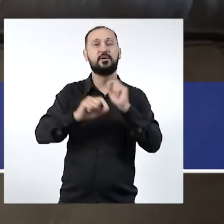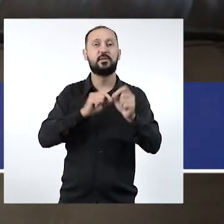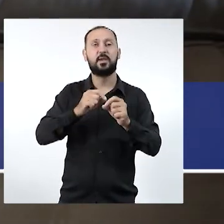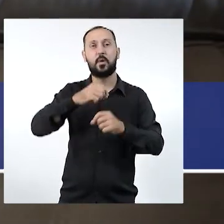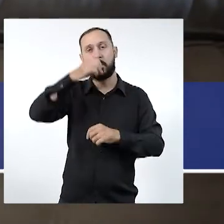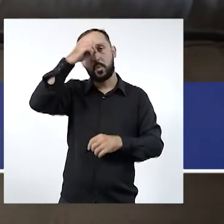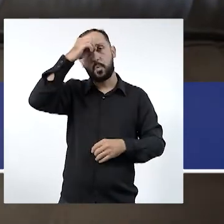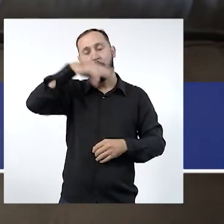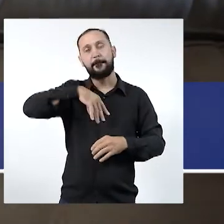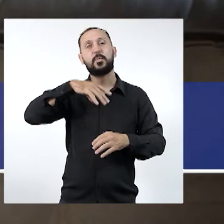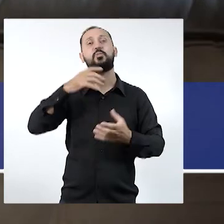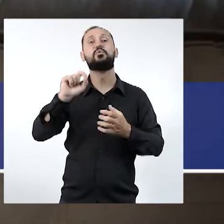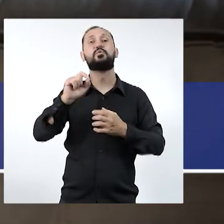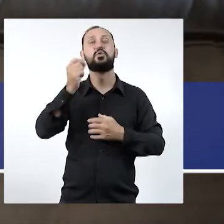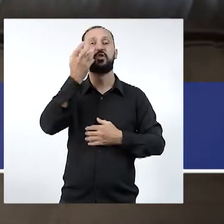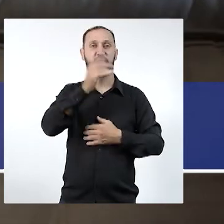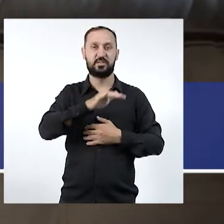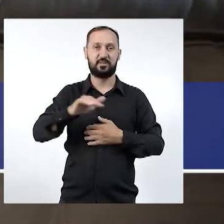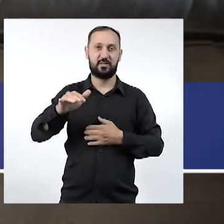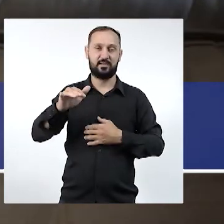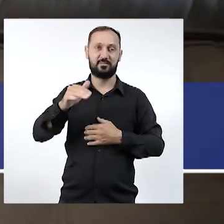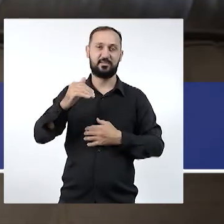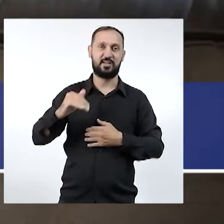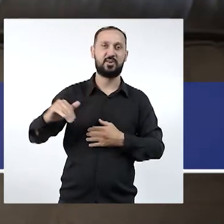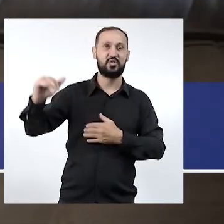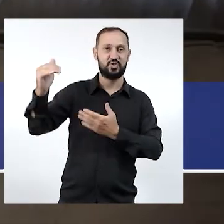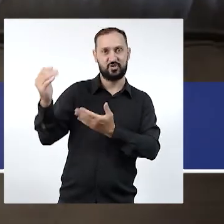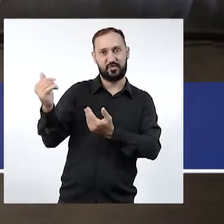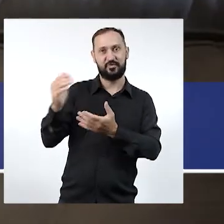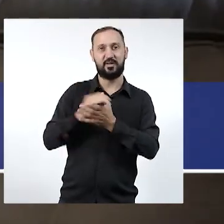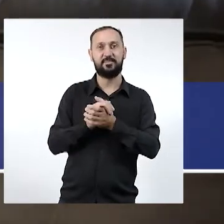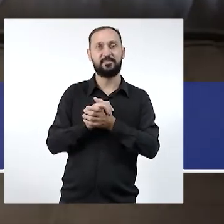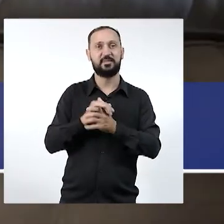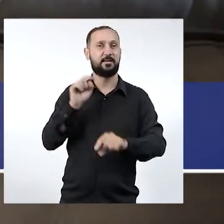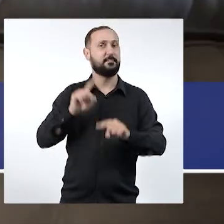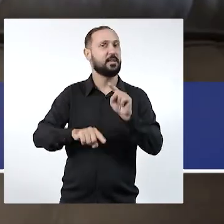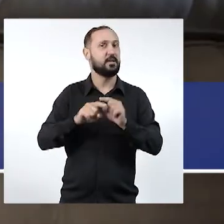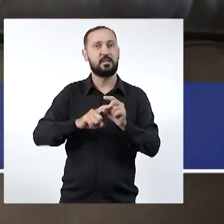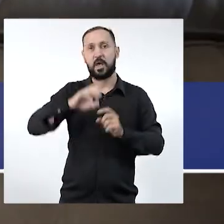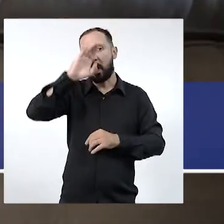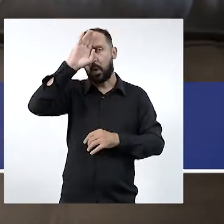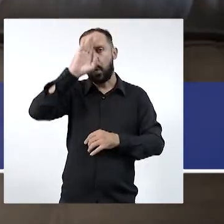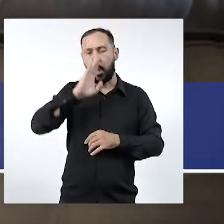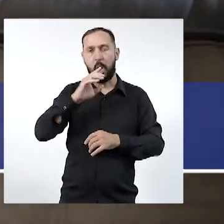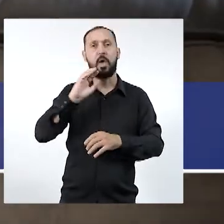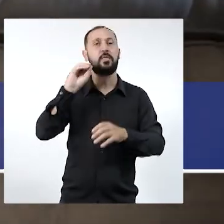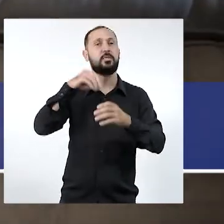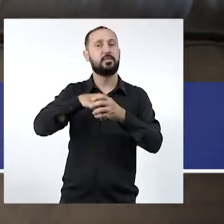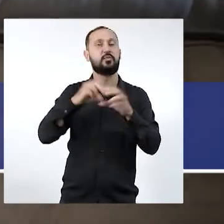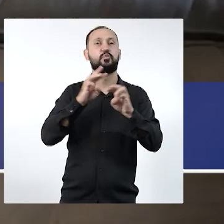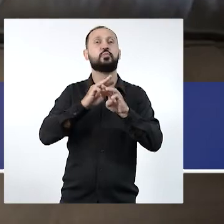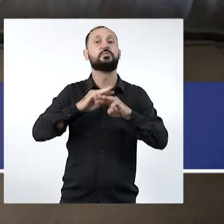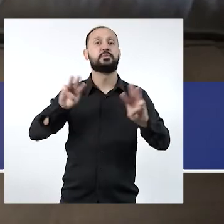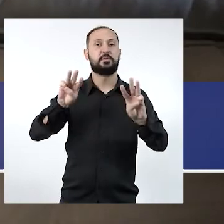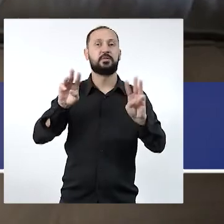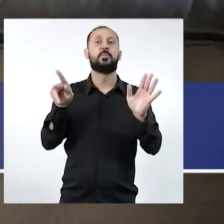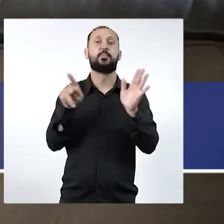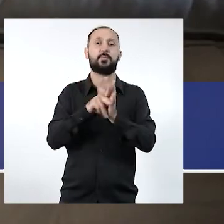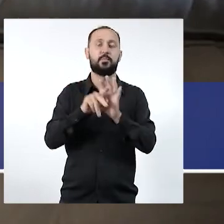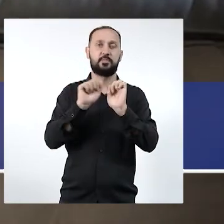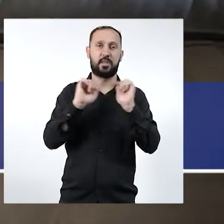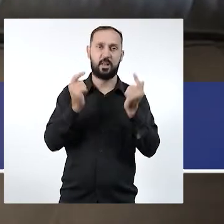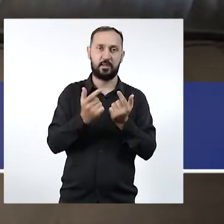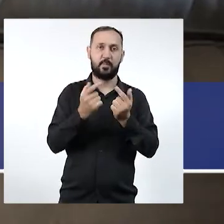né, que é o abuso sexual de crianças e adolescentes. Então esse material está disponível gratuitamente no site da Assembleia